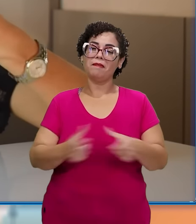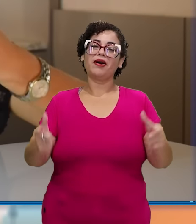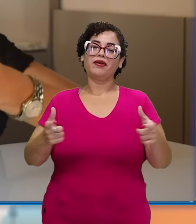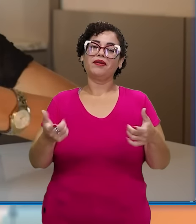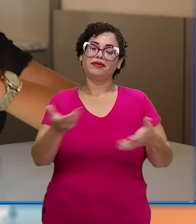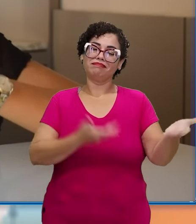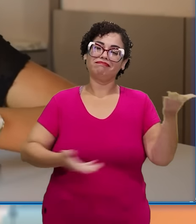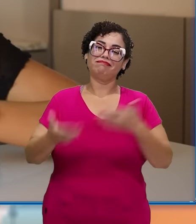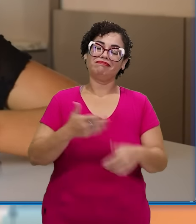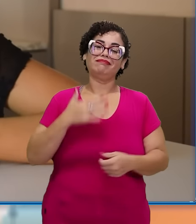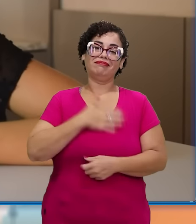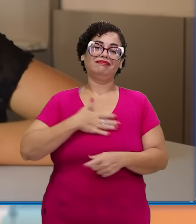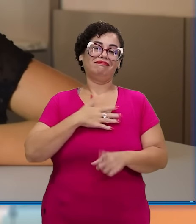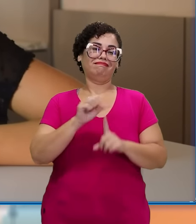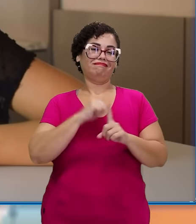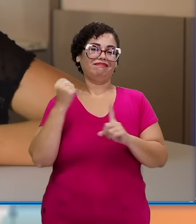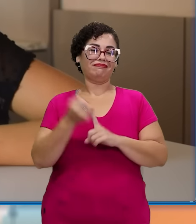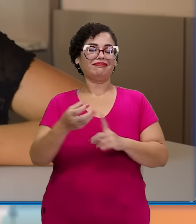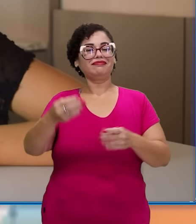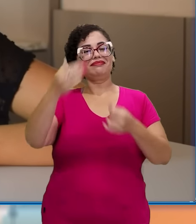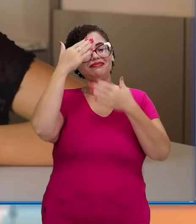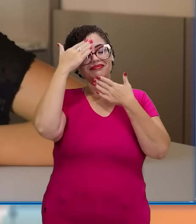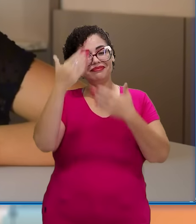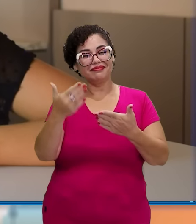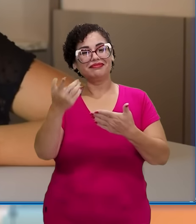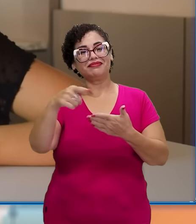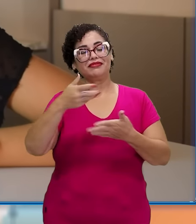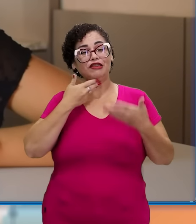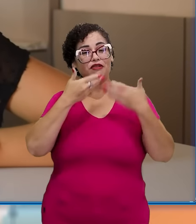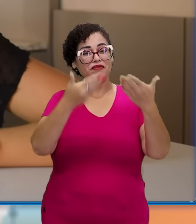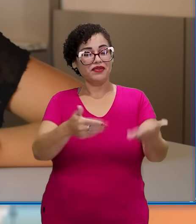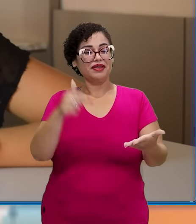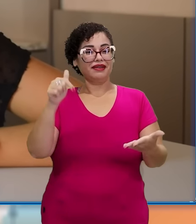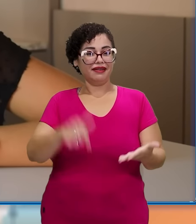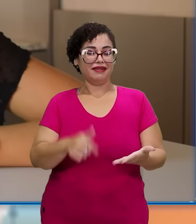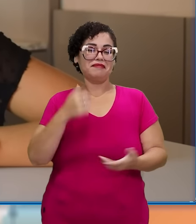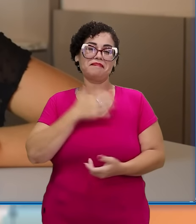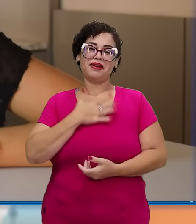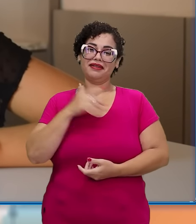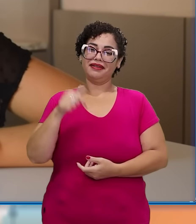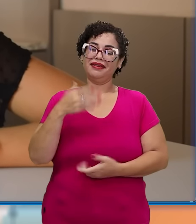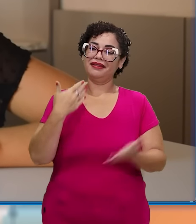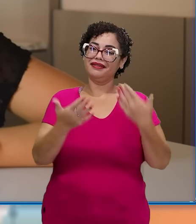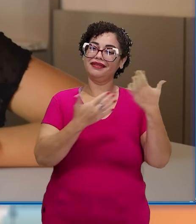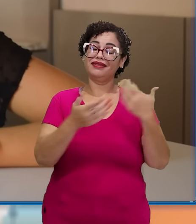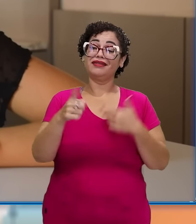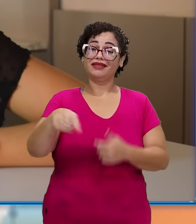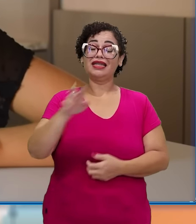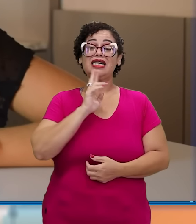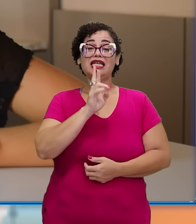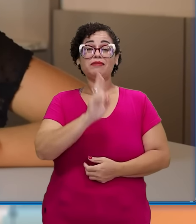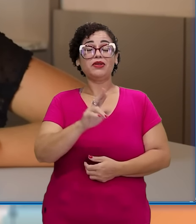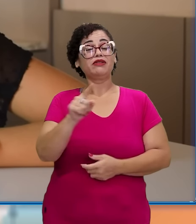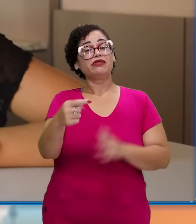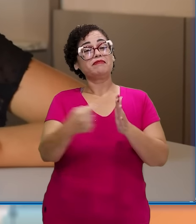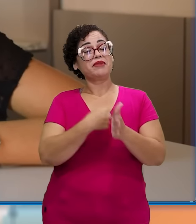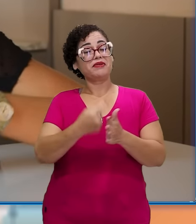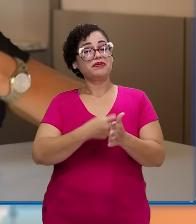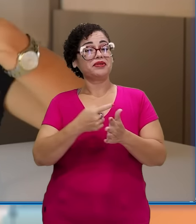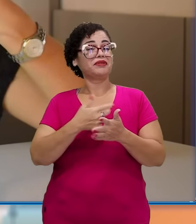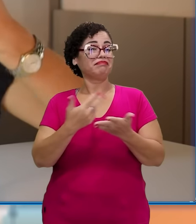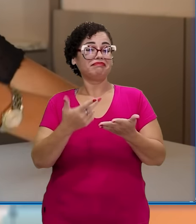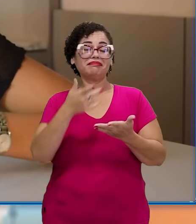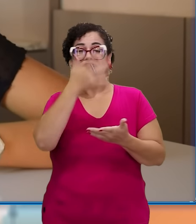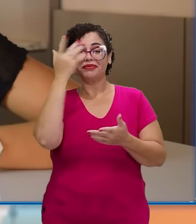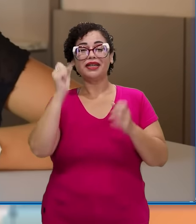mais inclusão e uma maior participação na nossa sociedade como um todo agradeço mais uma vez o convite Dani foi um prazer estar aqui com vocês